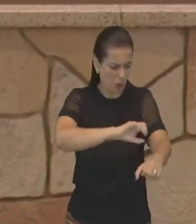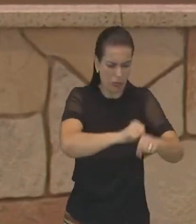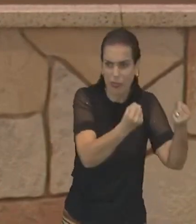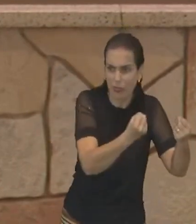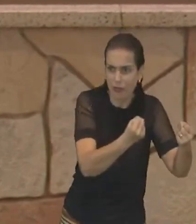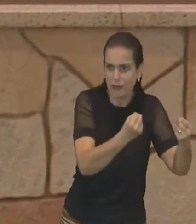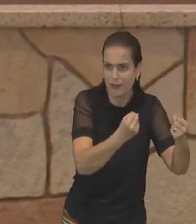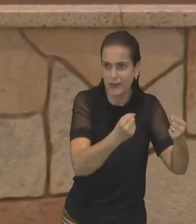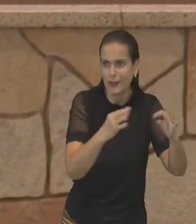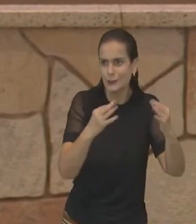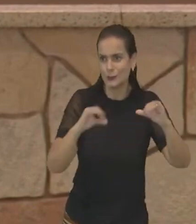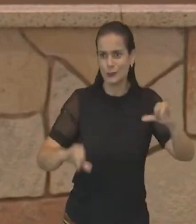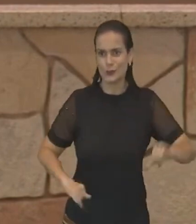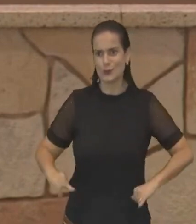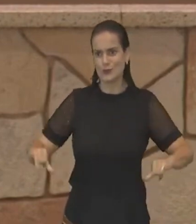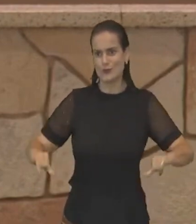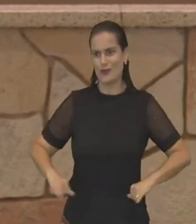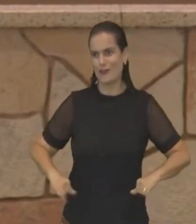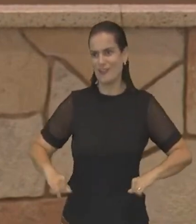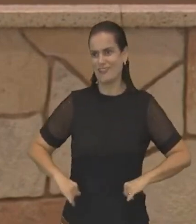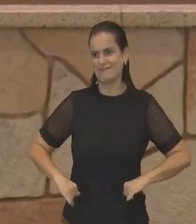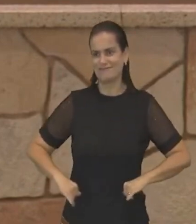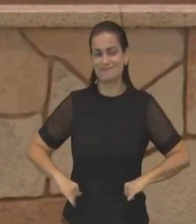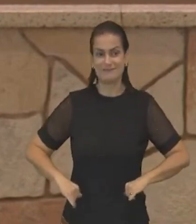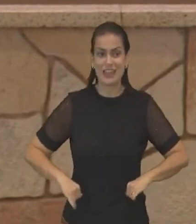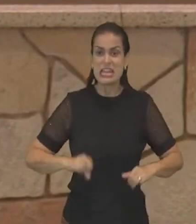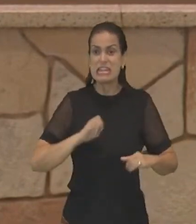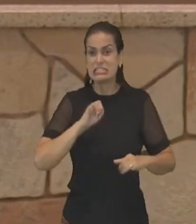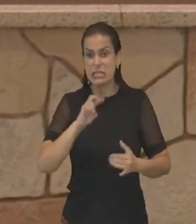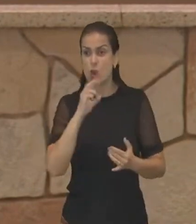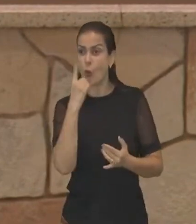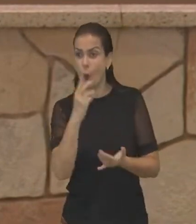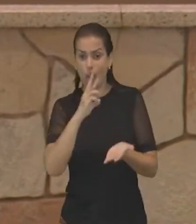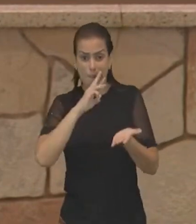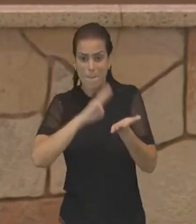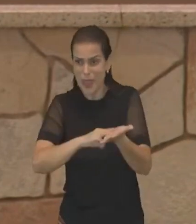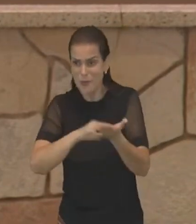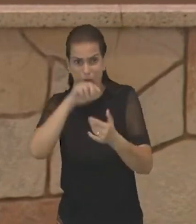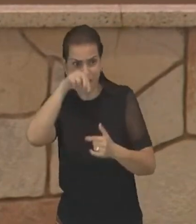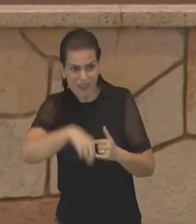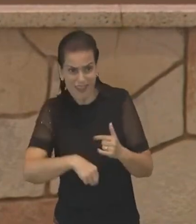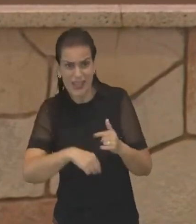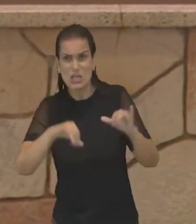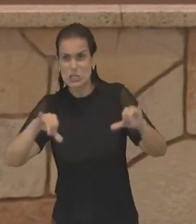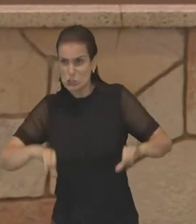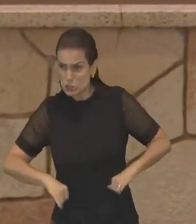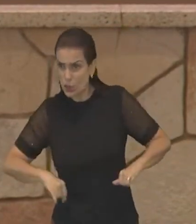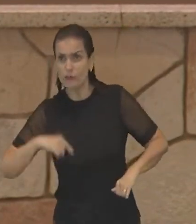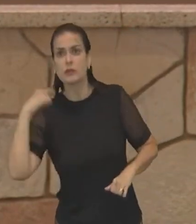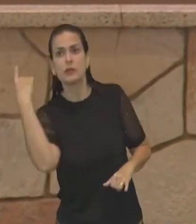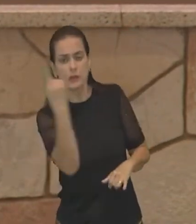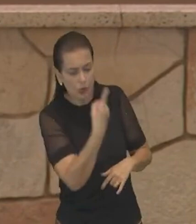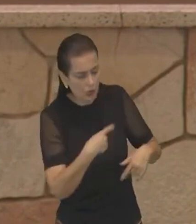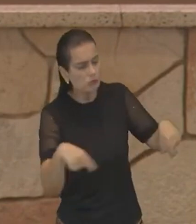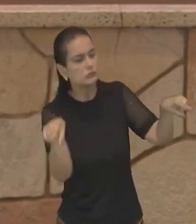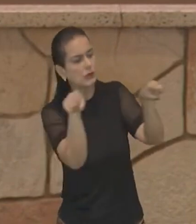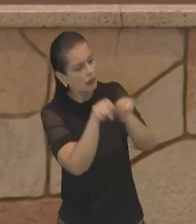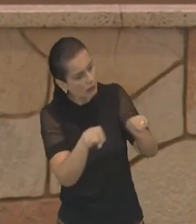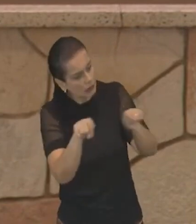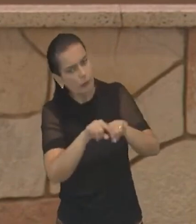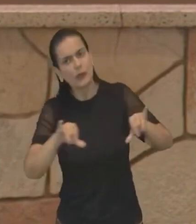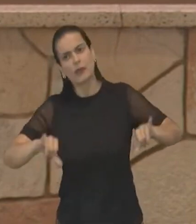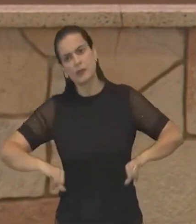por causa das características que virão agora, todos nós sofremos também. E nesta sessão que nós acabamos de